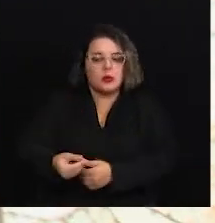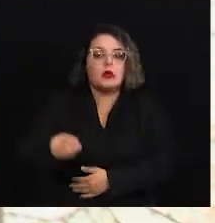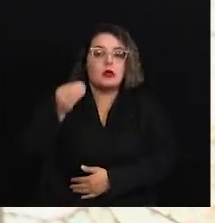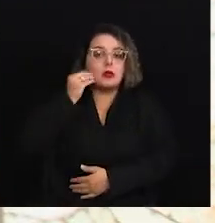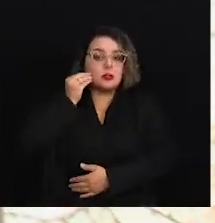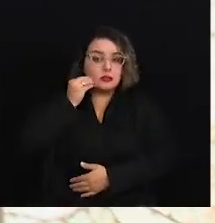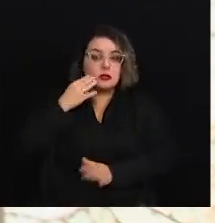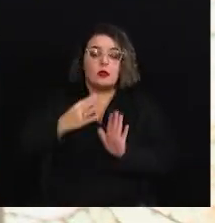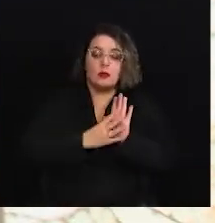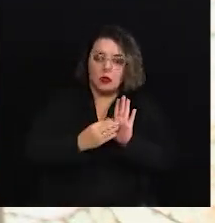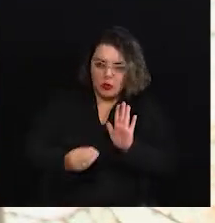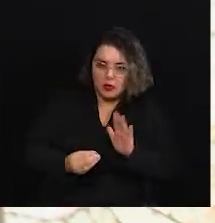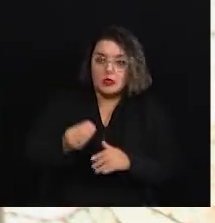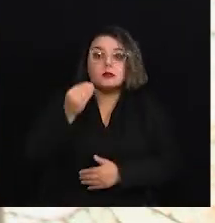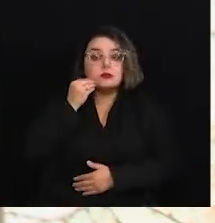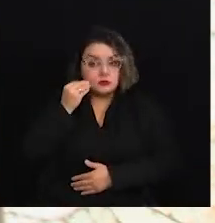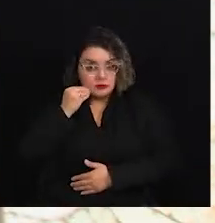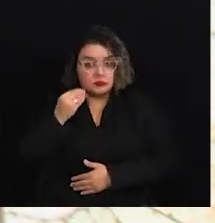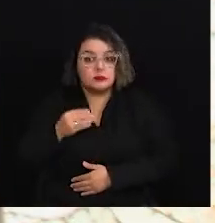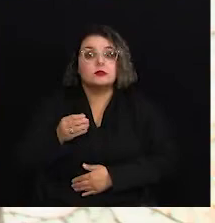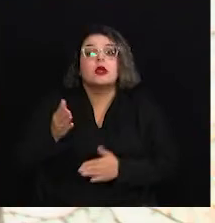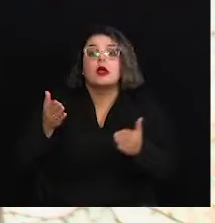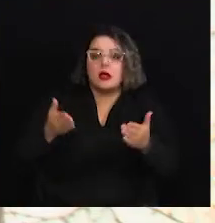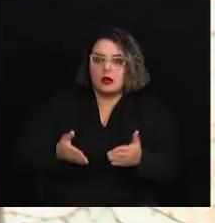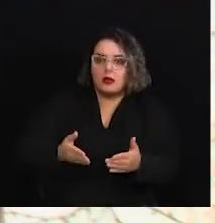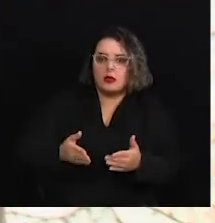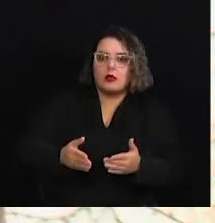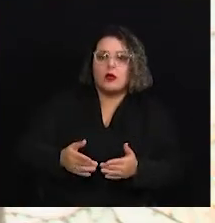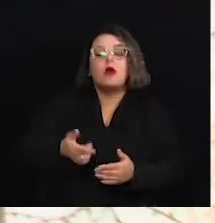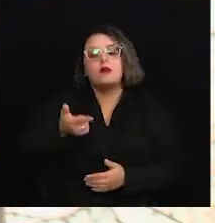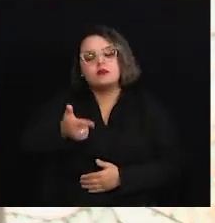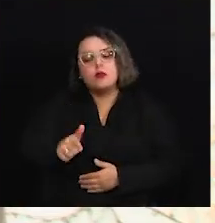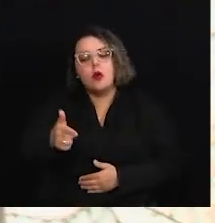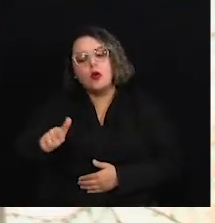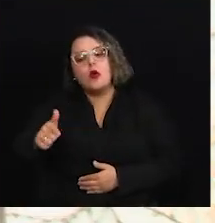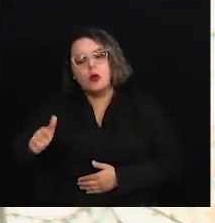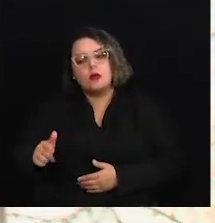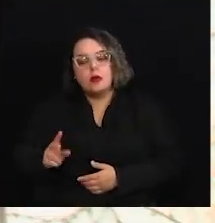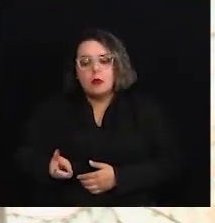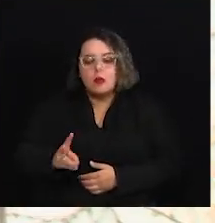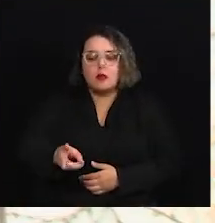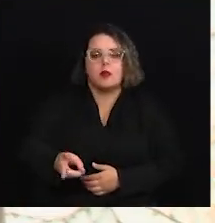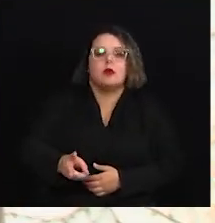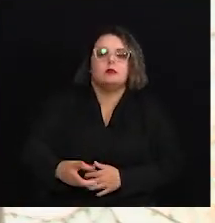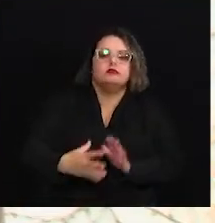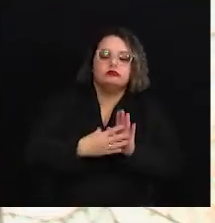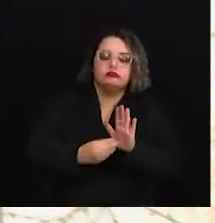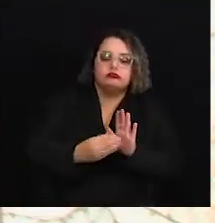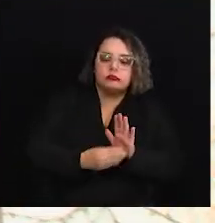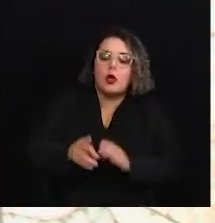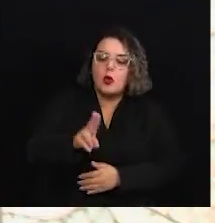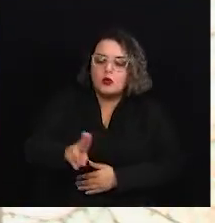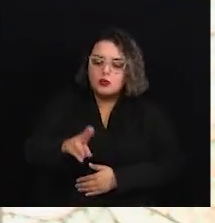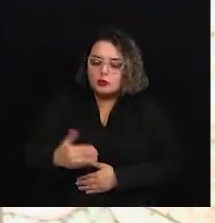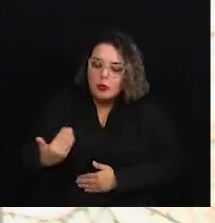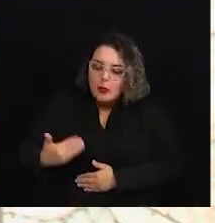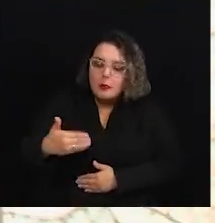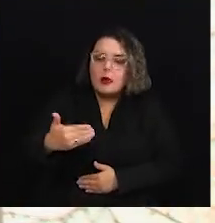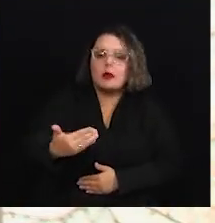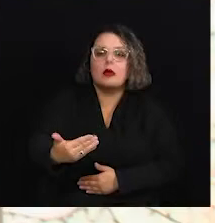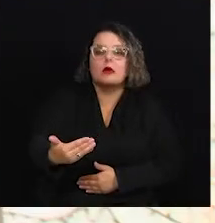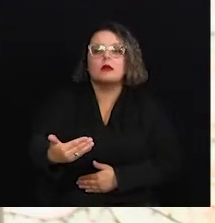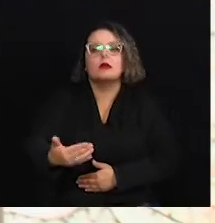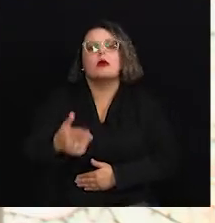agora, testar esses modelos, nós testamos alguns deles e agora replicar de maneira contínua para que a gente possa atingir a escala. Então,